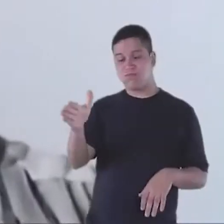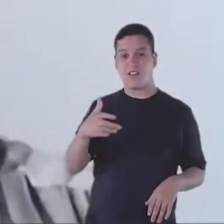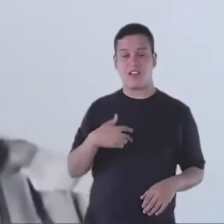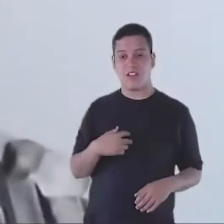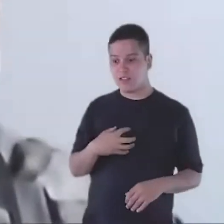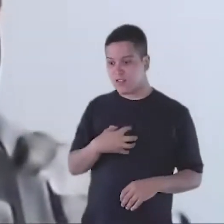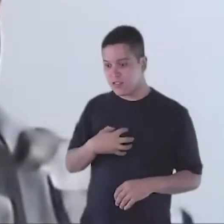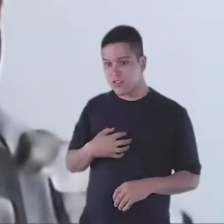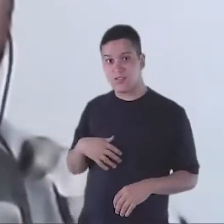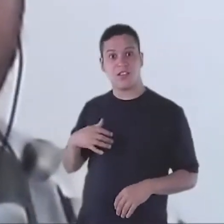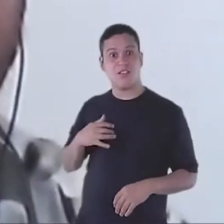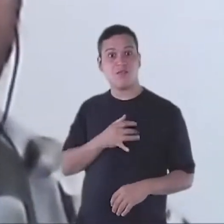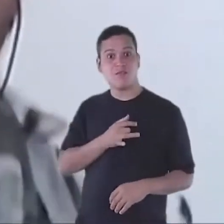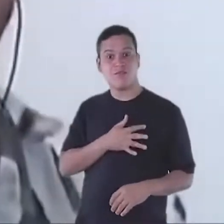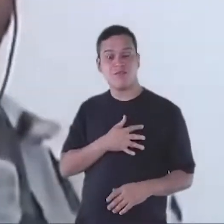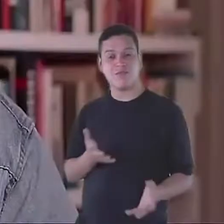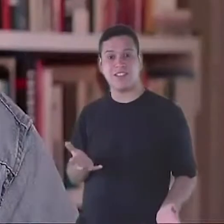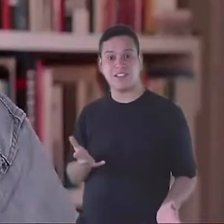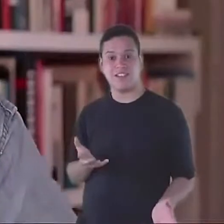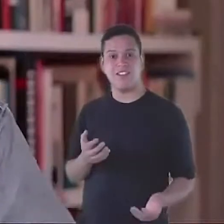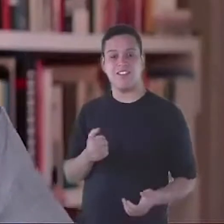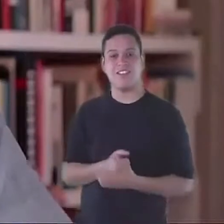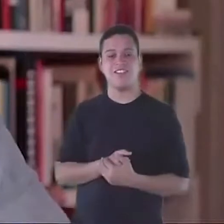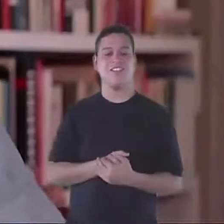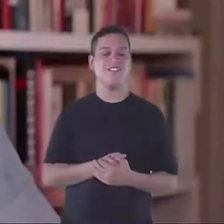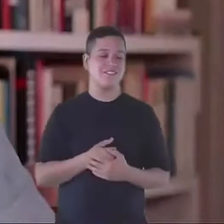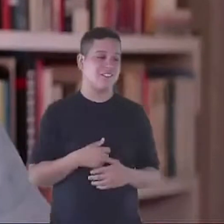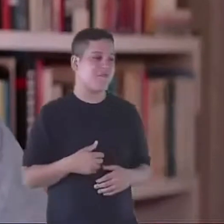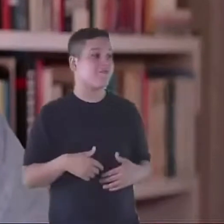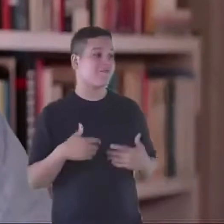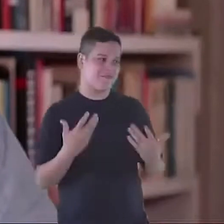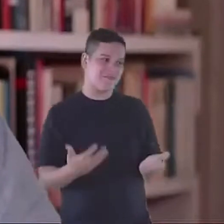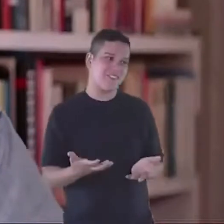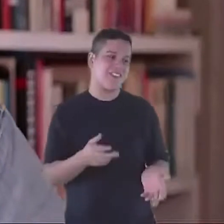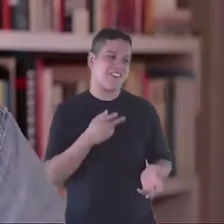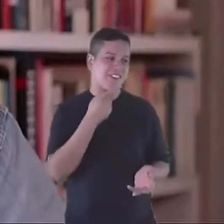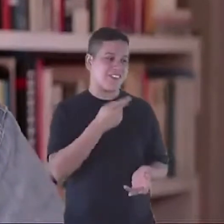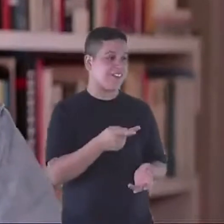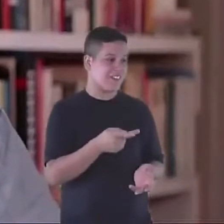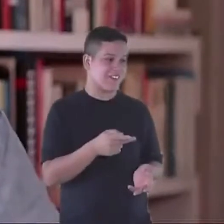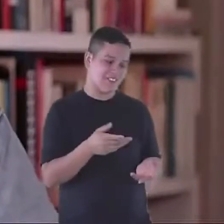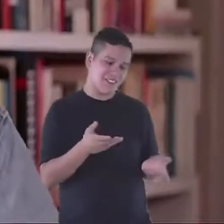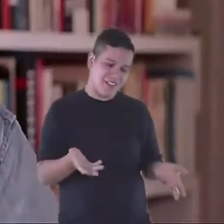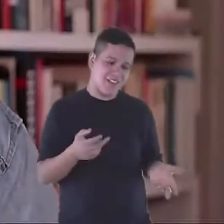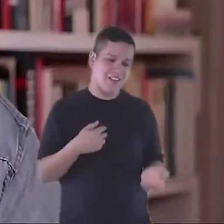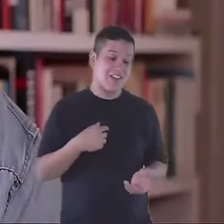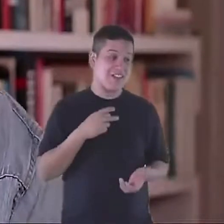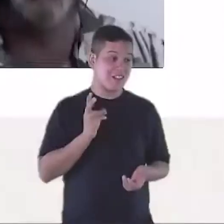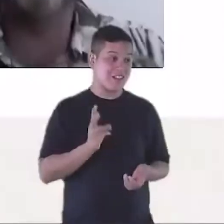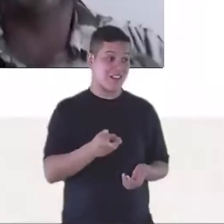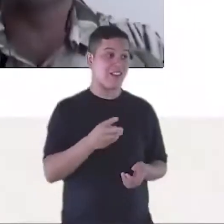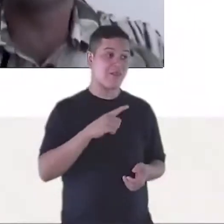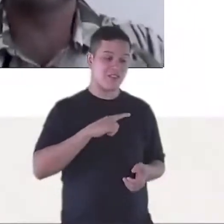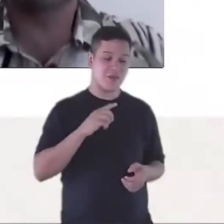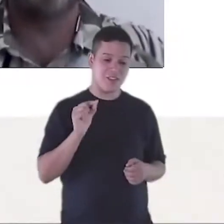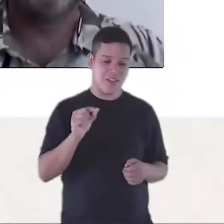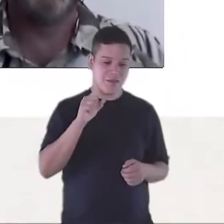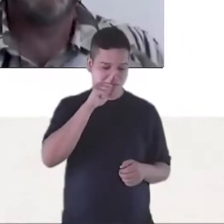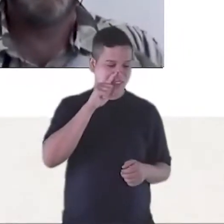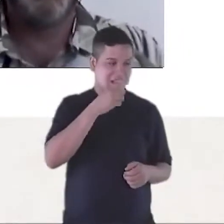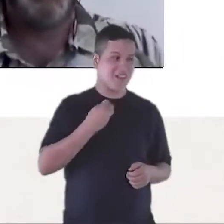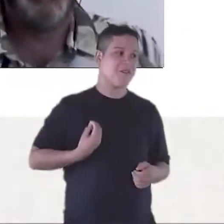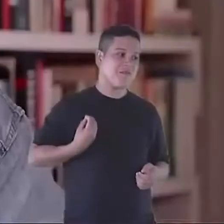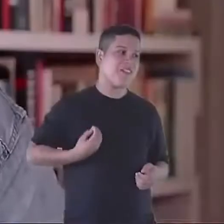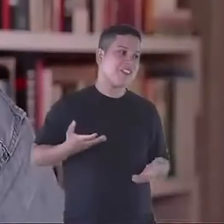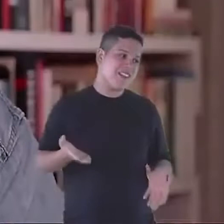serena. Você tá vendo? Participar de Sempre um Papo pode ser um perigo também. Mas,